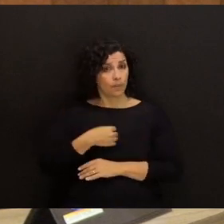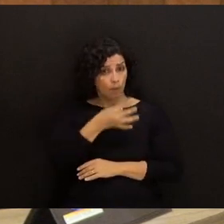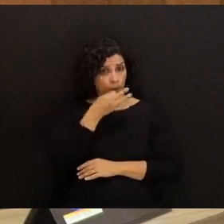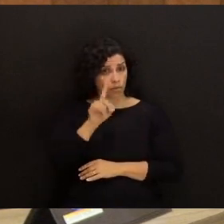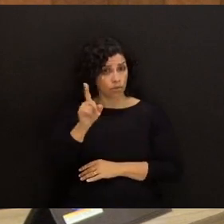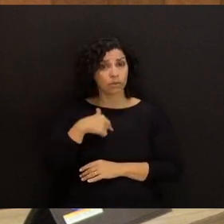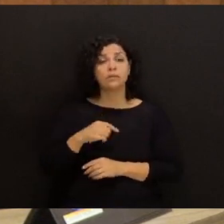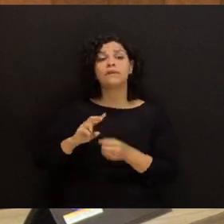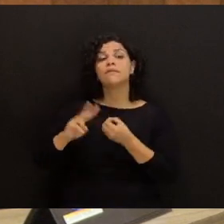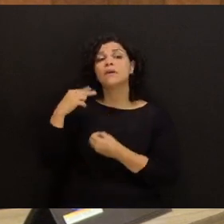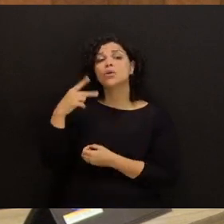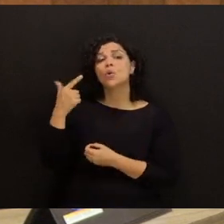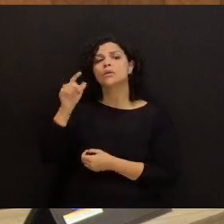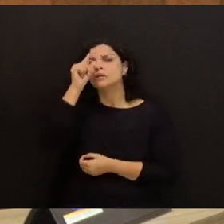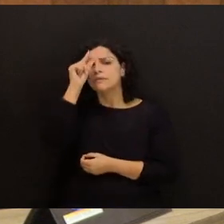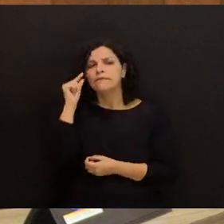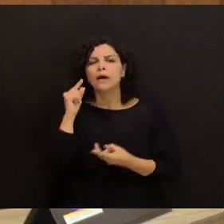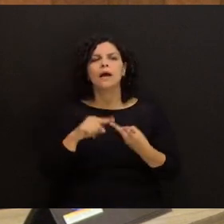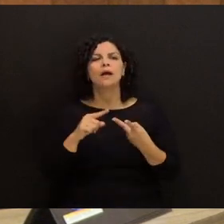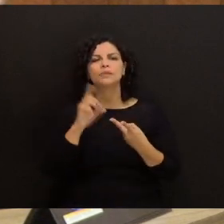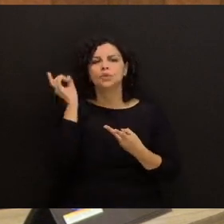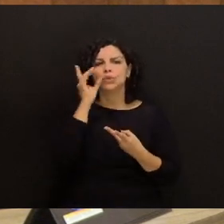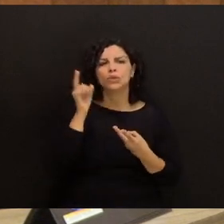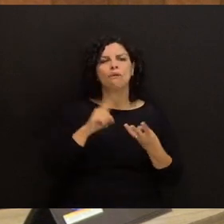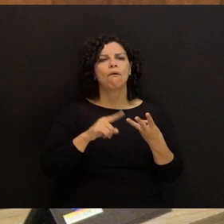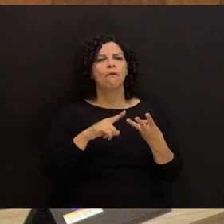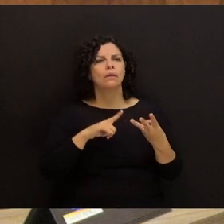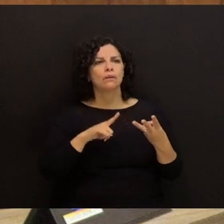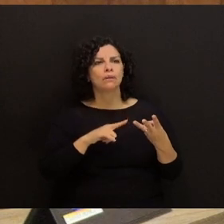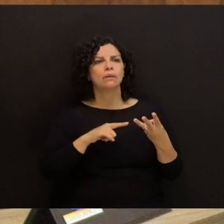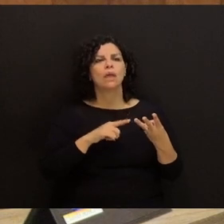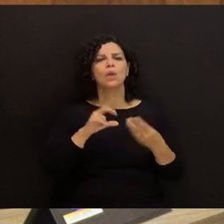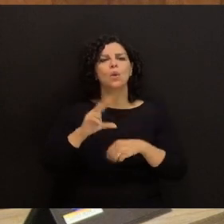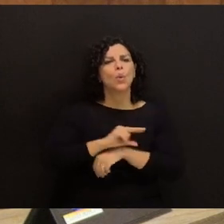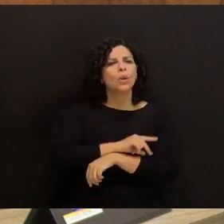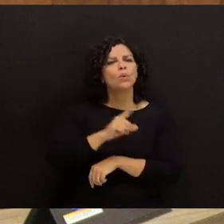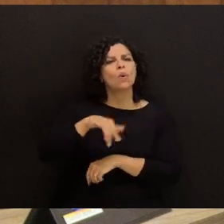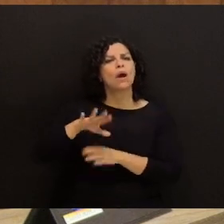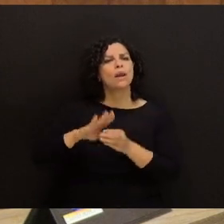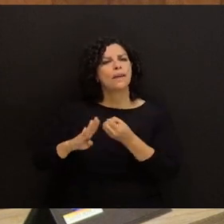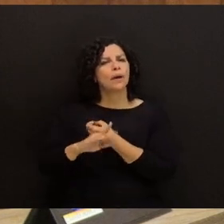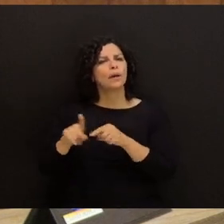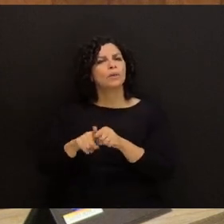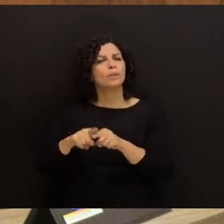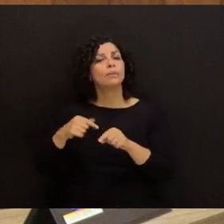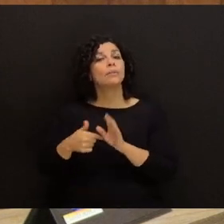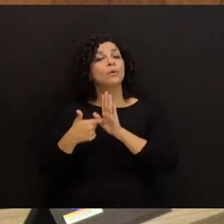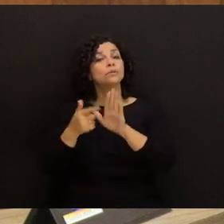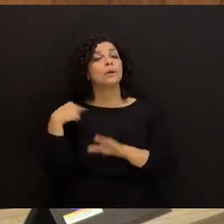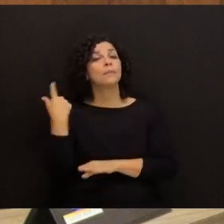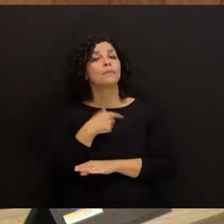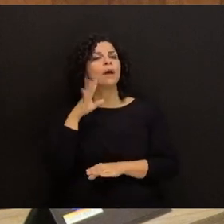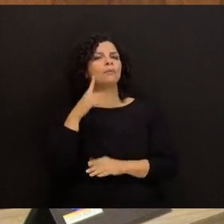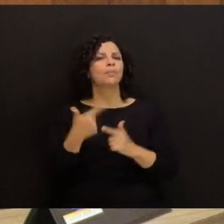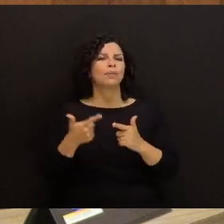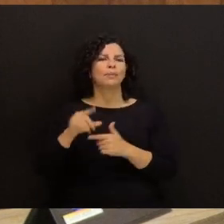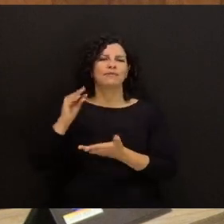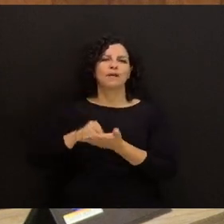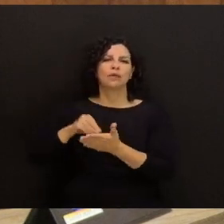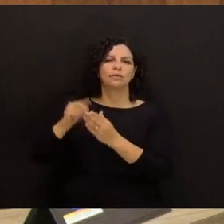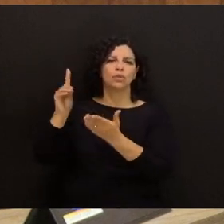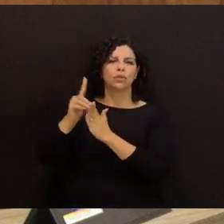vereadores da região lá a vereadora Fátima de Paula Vereador Juliano Martins Vereador Denilson grilo que possa trazer para nós e resolver essa situação então